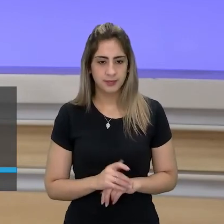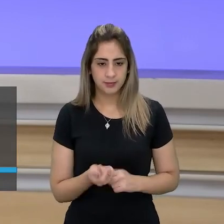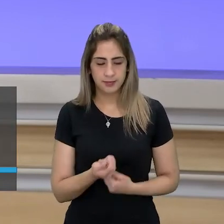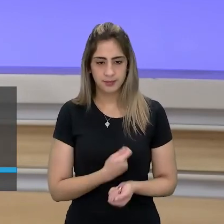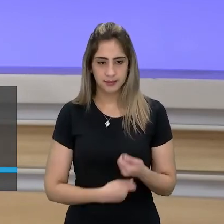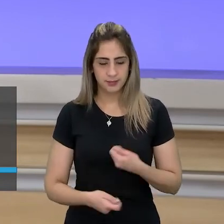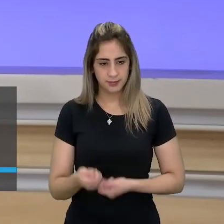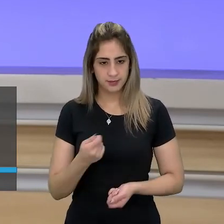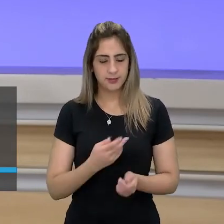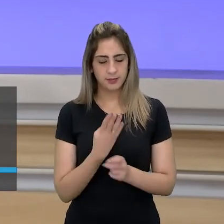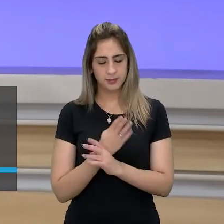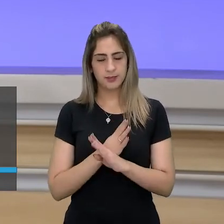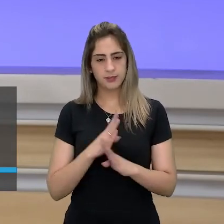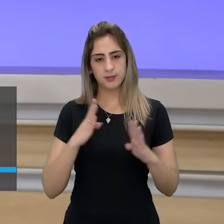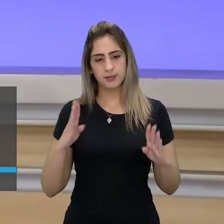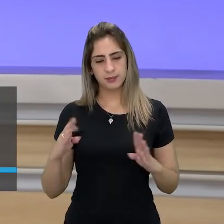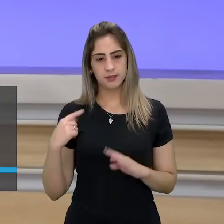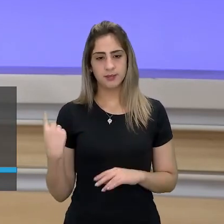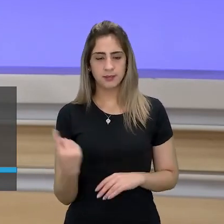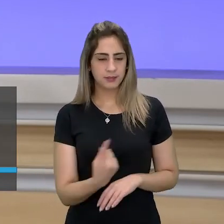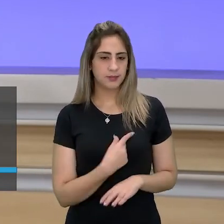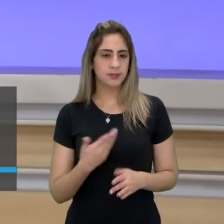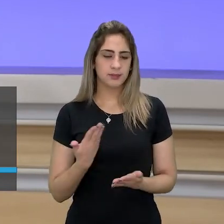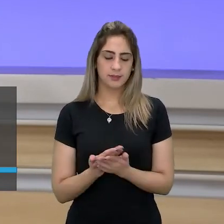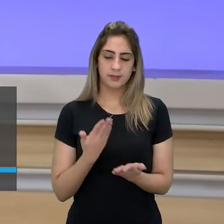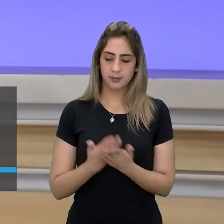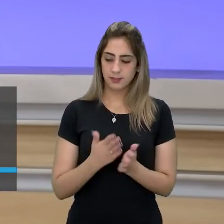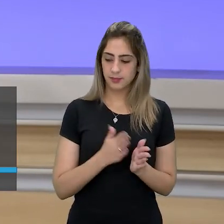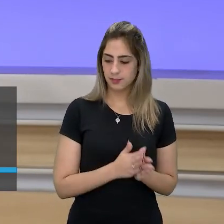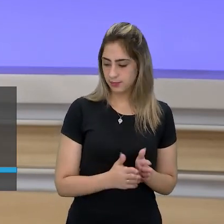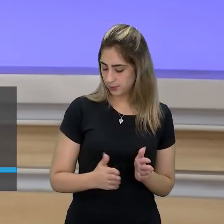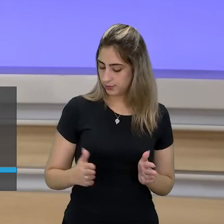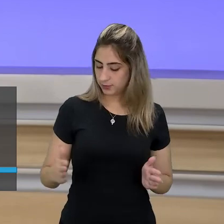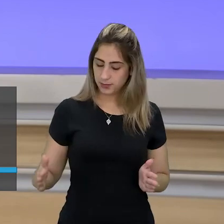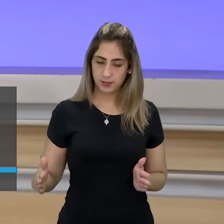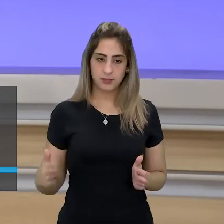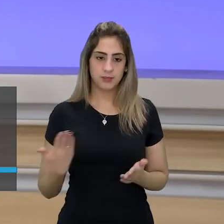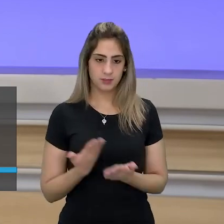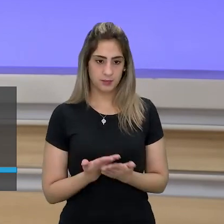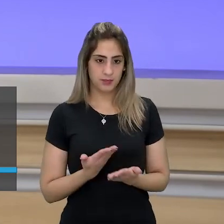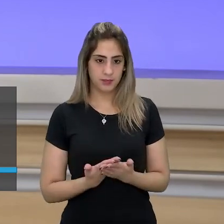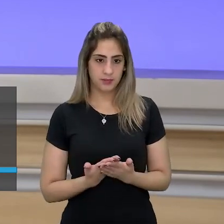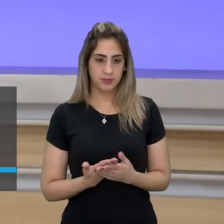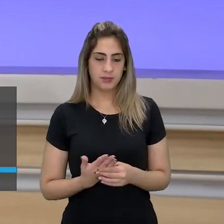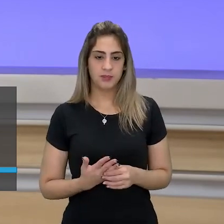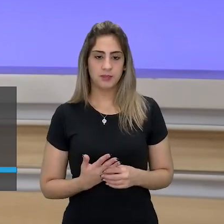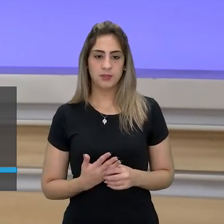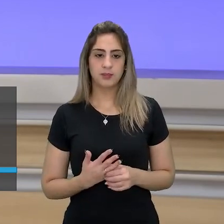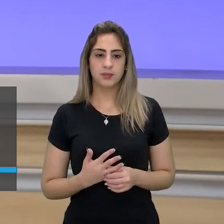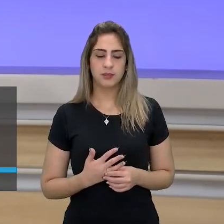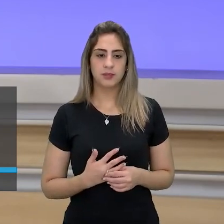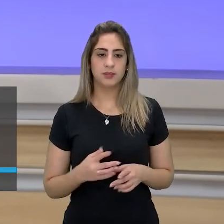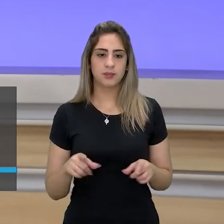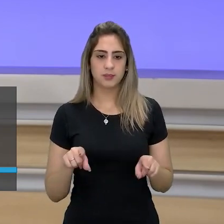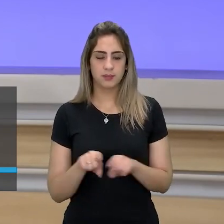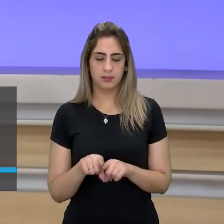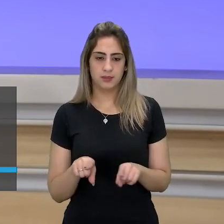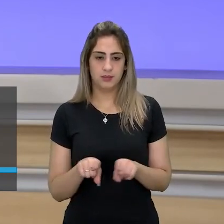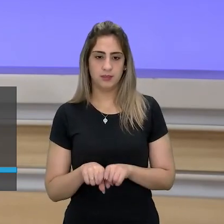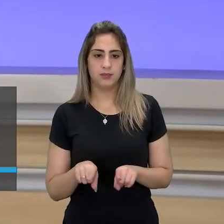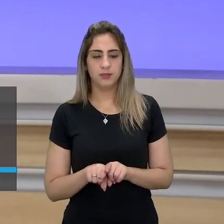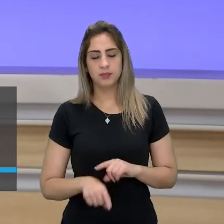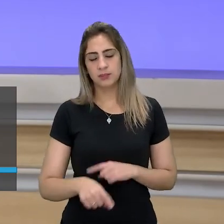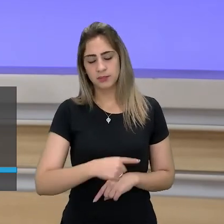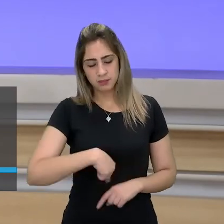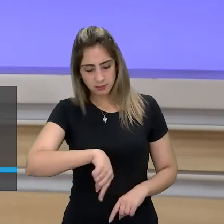controle biológico que a gente estudou aí durante as nossas aulas. Inclusive, né,